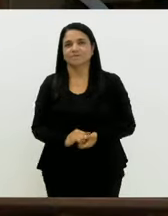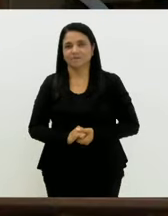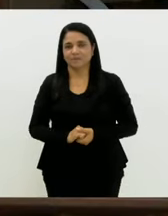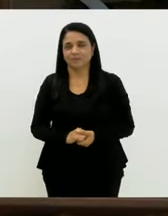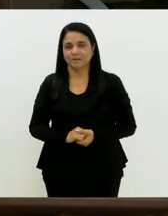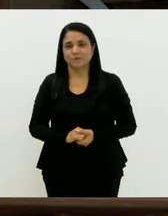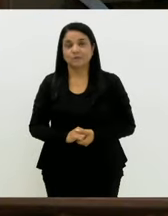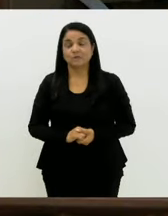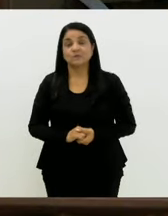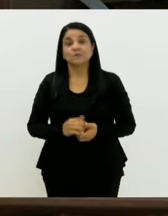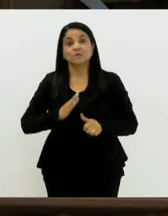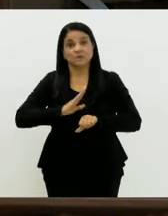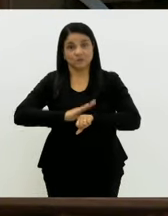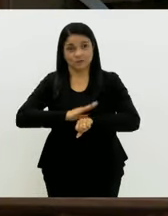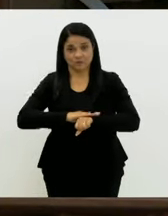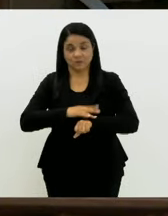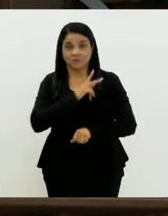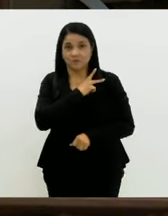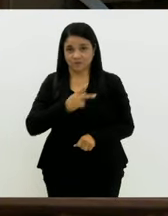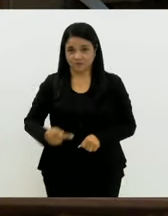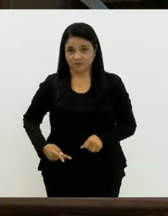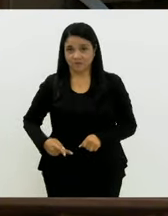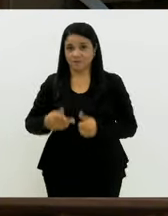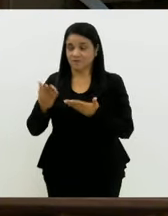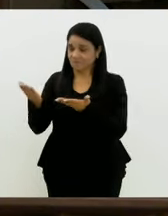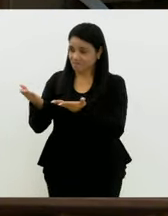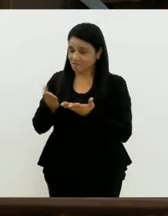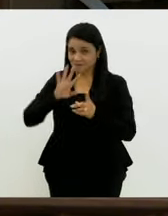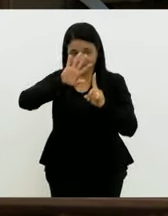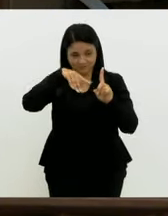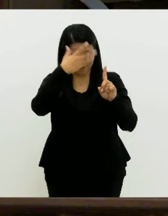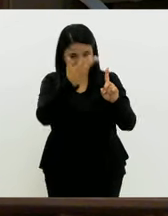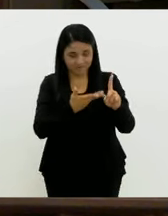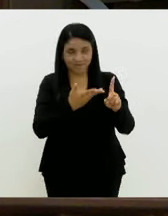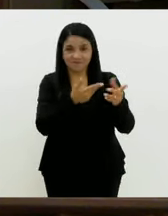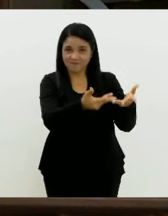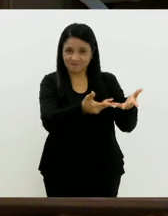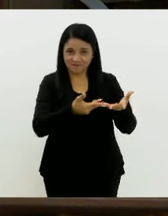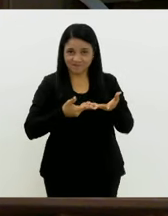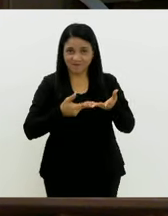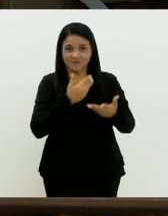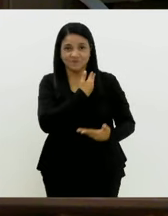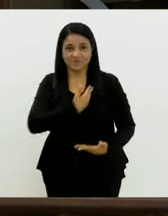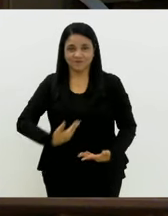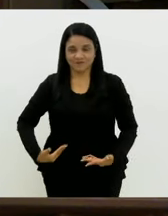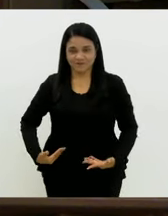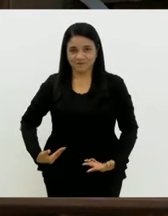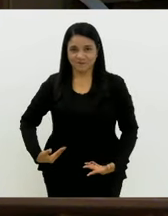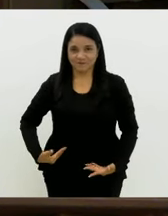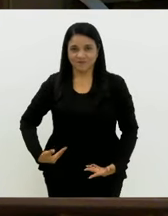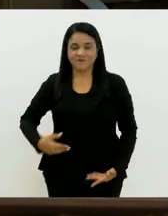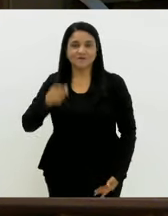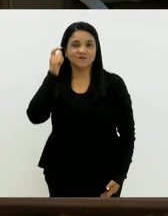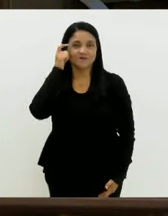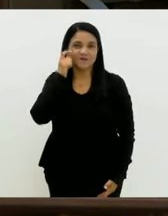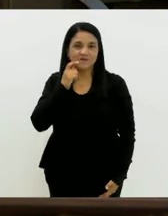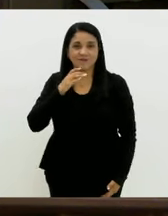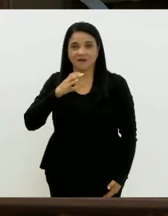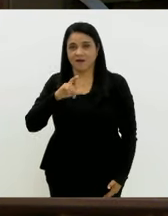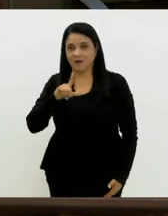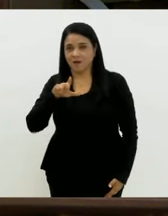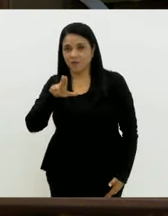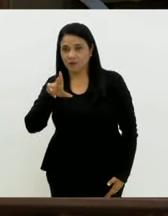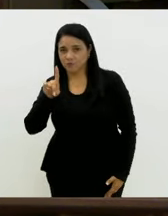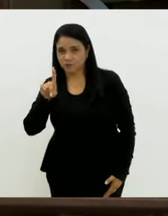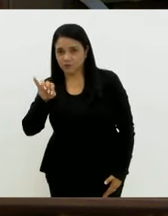Neste momento, a presidência tem a honra de convidar o excelentíssimo senhor governador do Estado do Rio de Janeiro, Cláudio Castro, para proceder